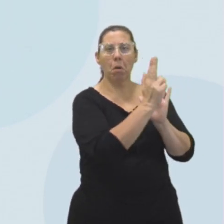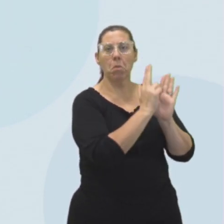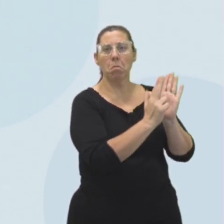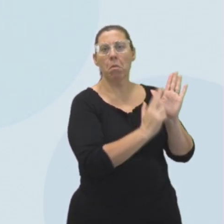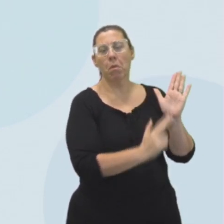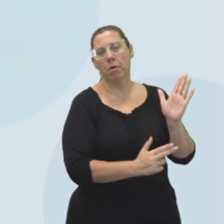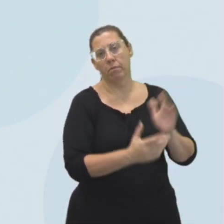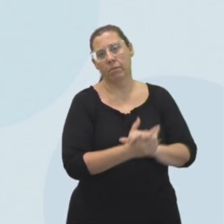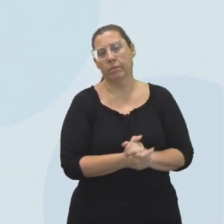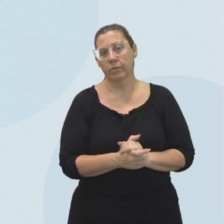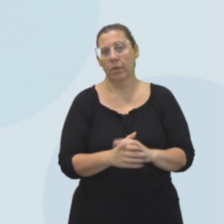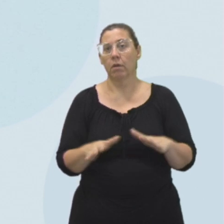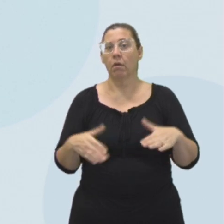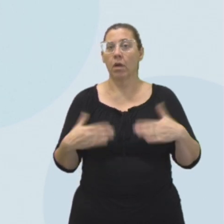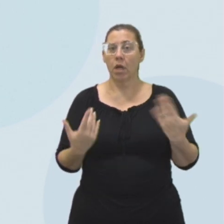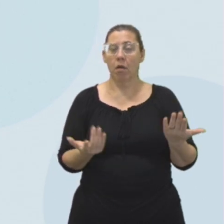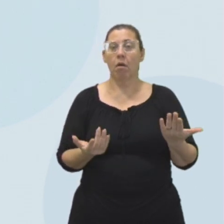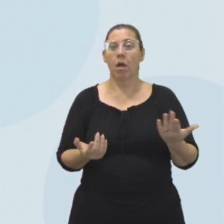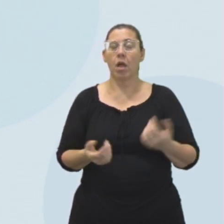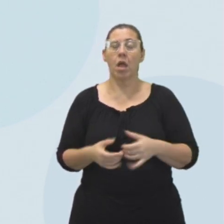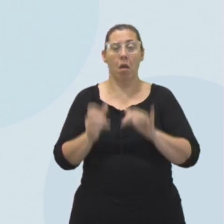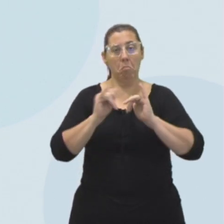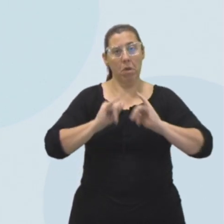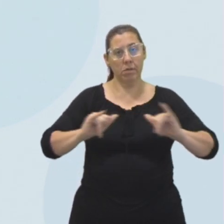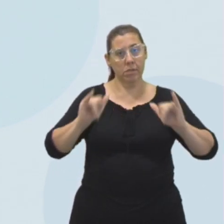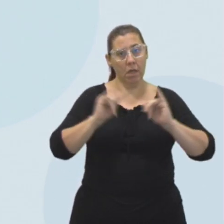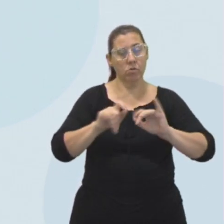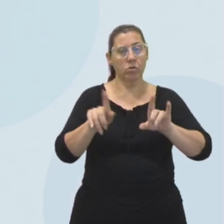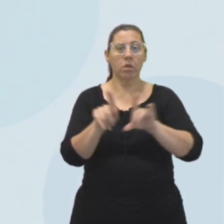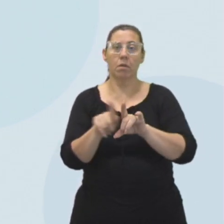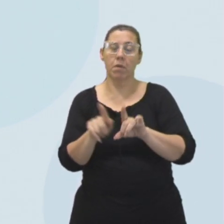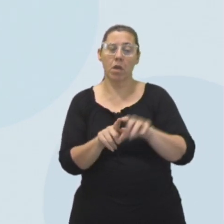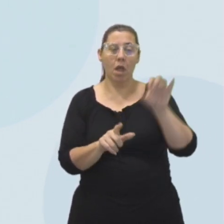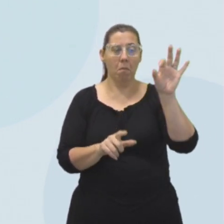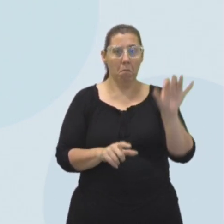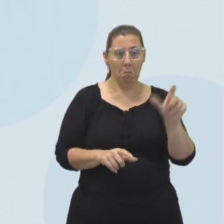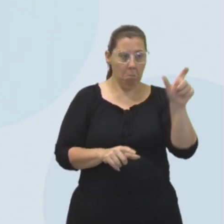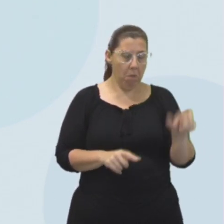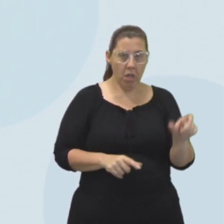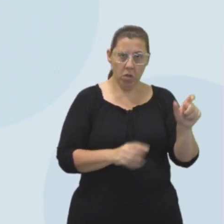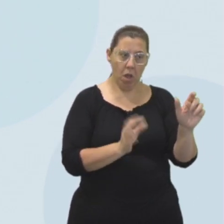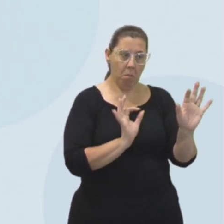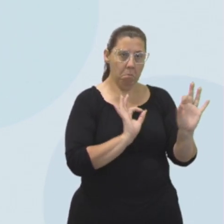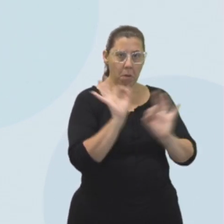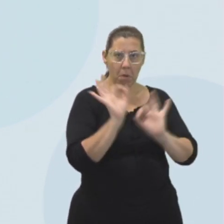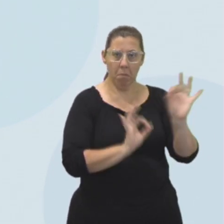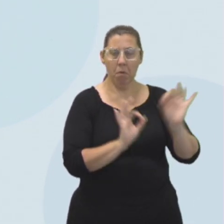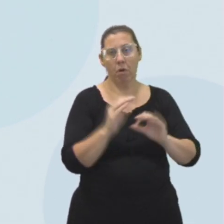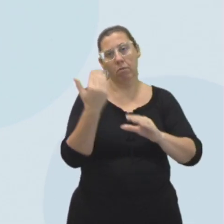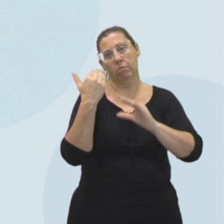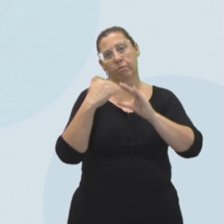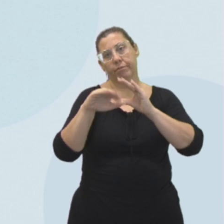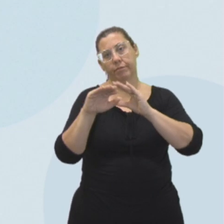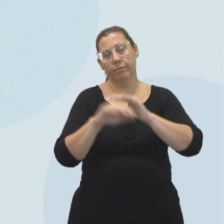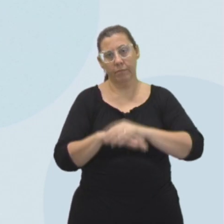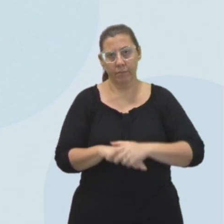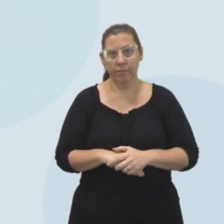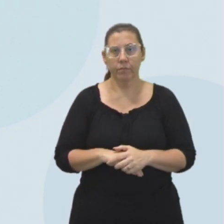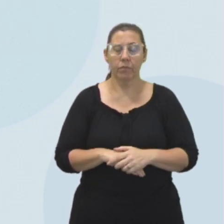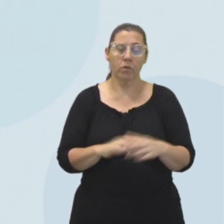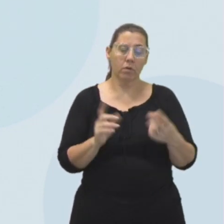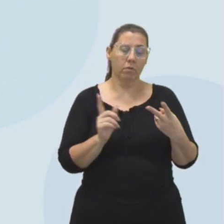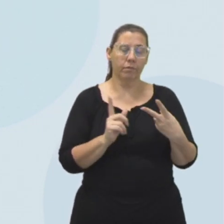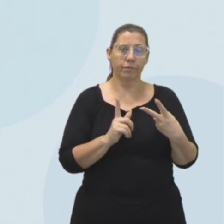a intencionalidade e a mensagem que o autor deseja passar por meio da narrativa.